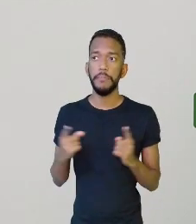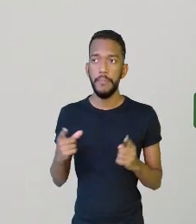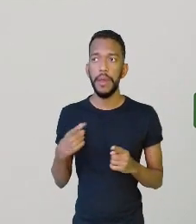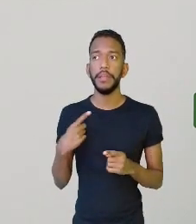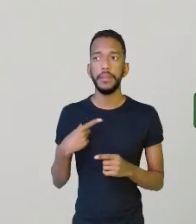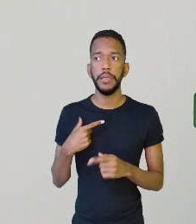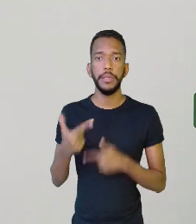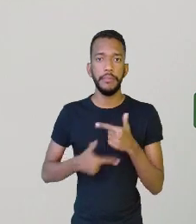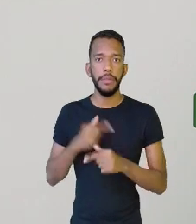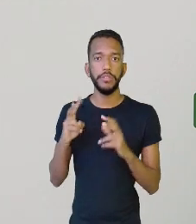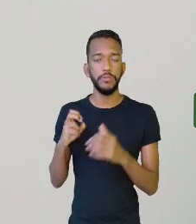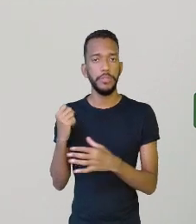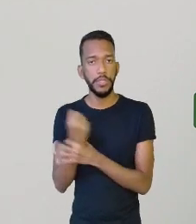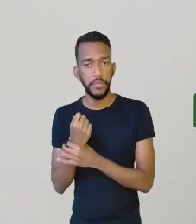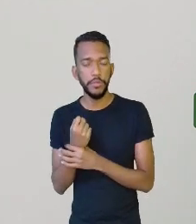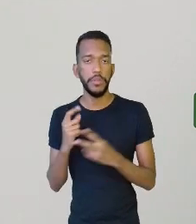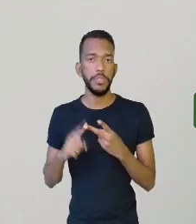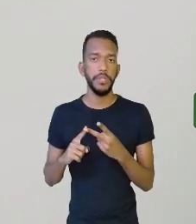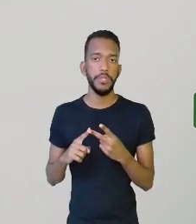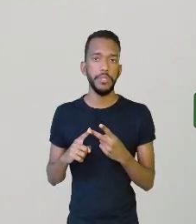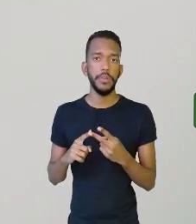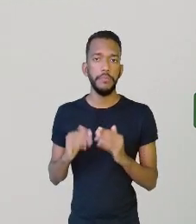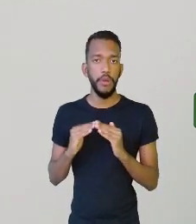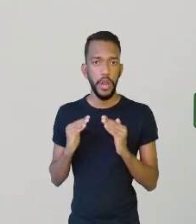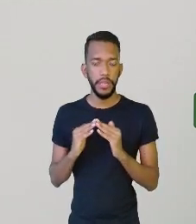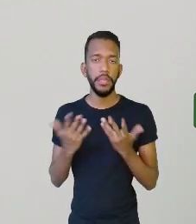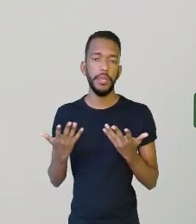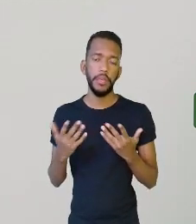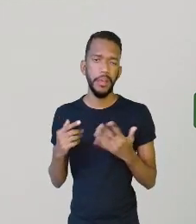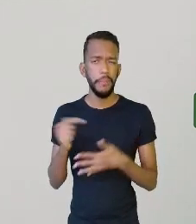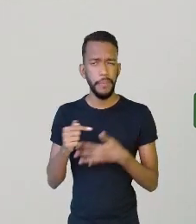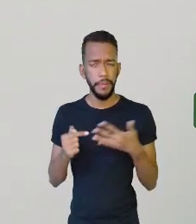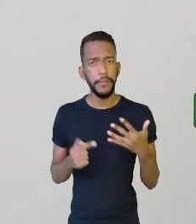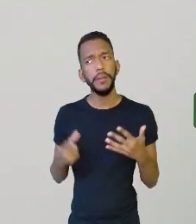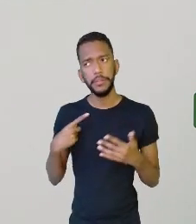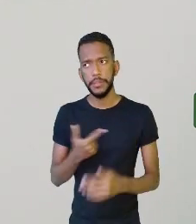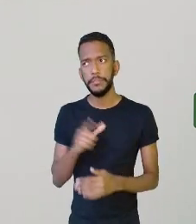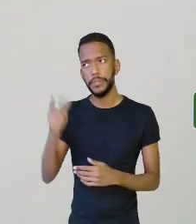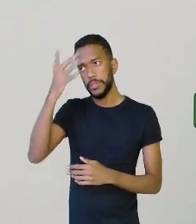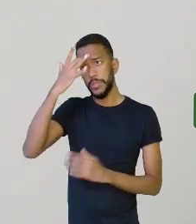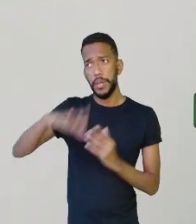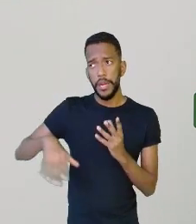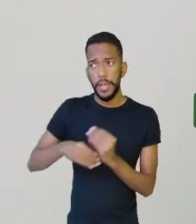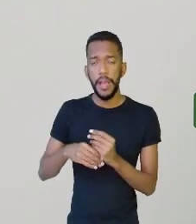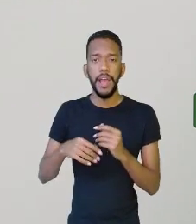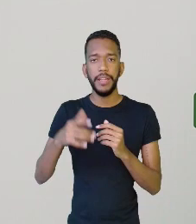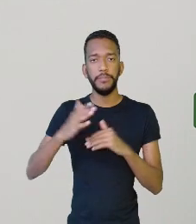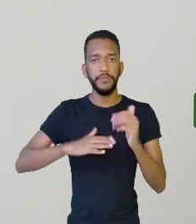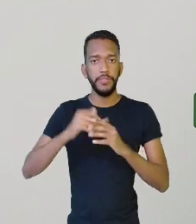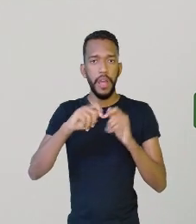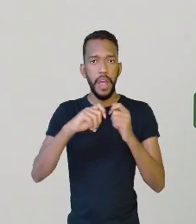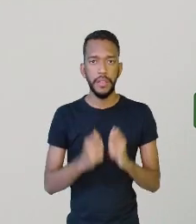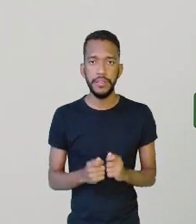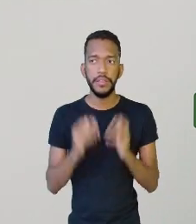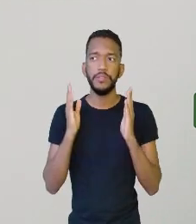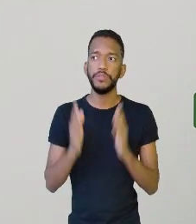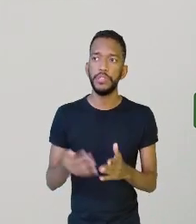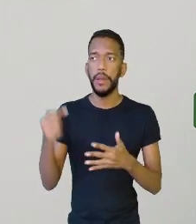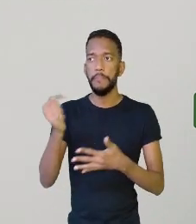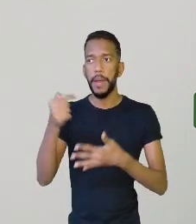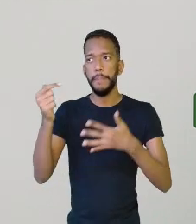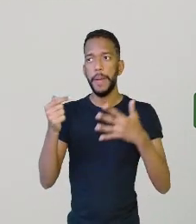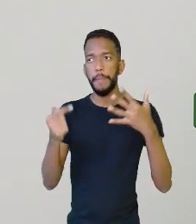de segurança, de moradia. E aí nós tínhamos outros, os agregados, os artesãos, que viviam